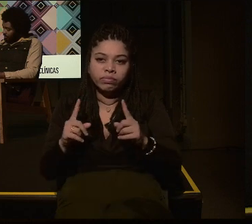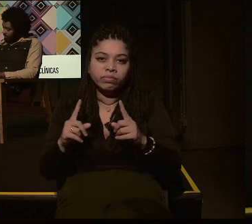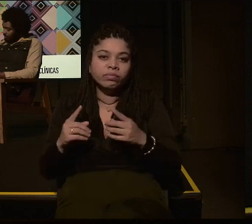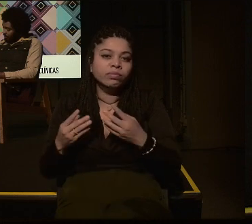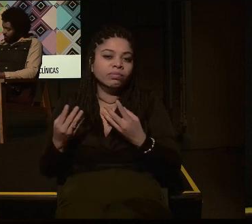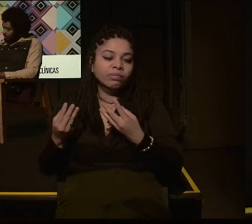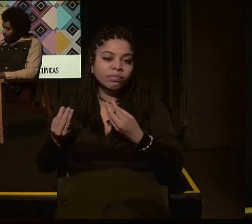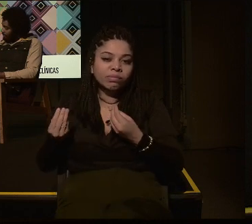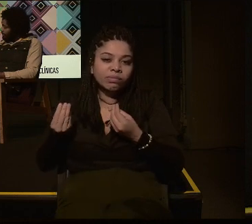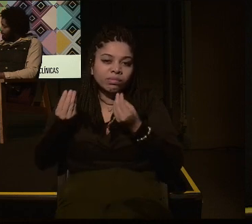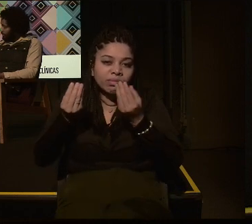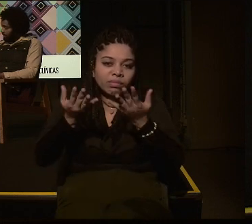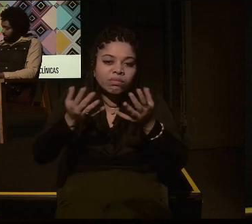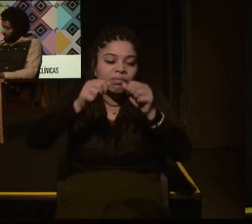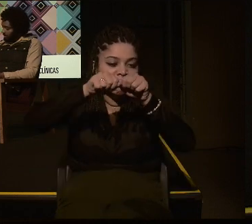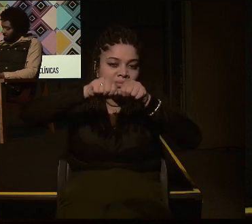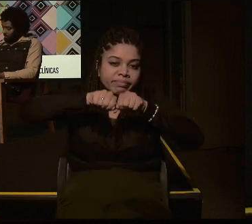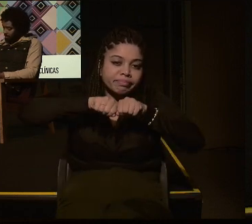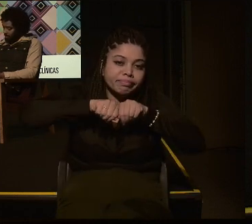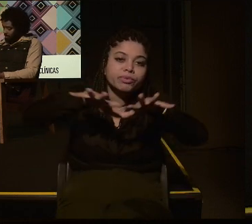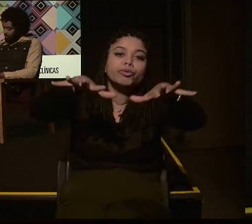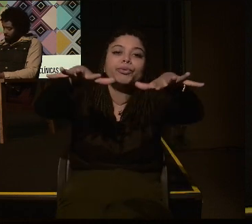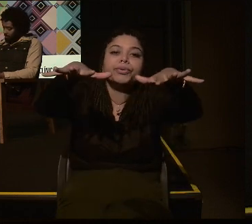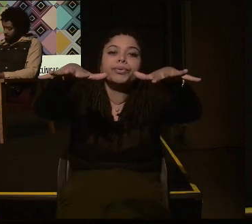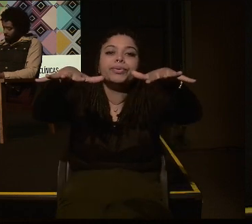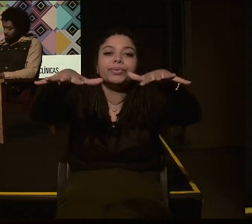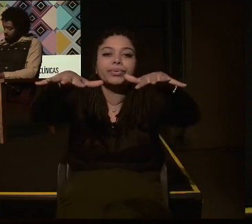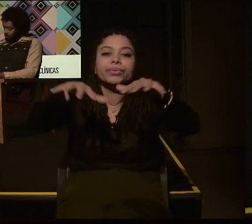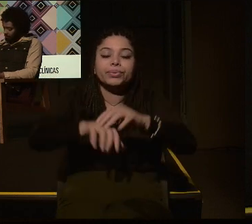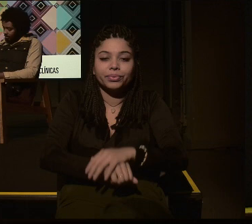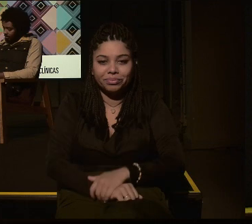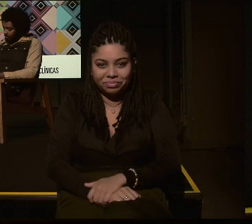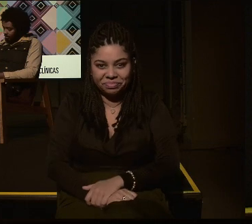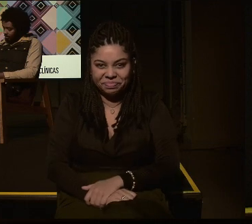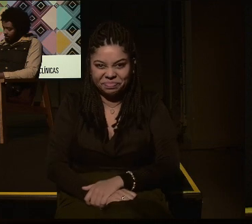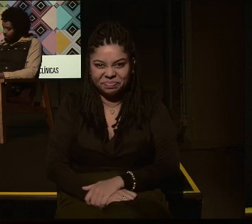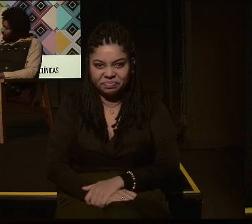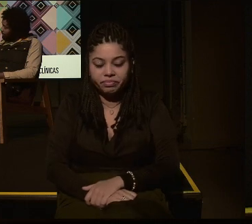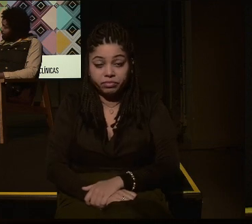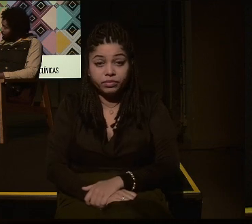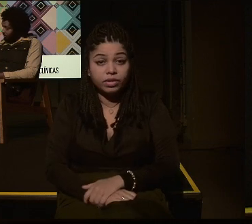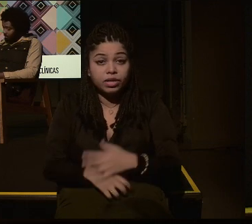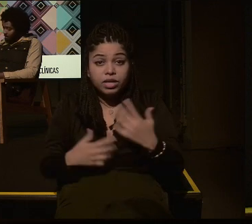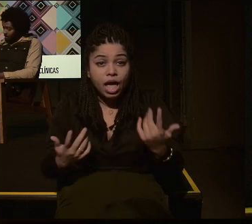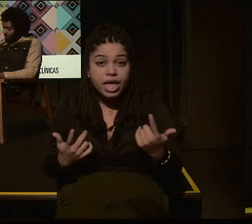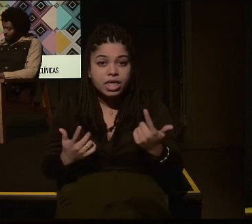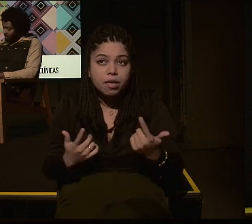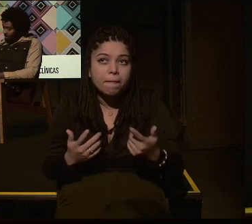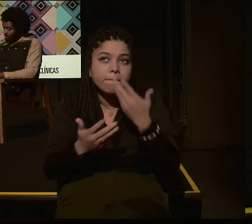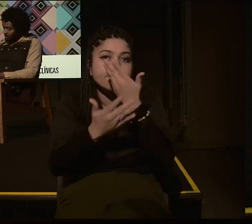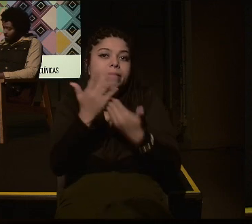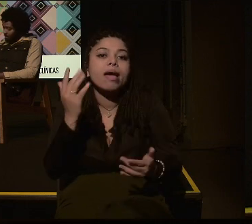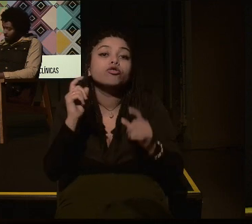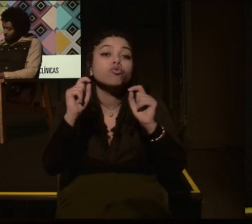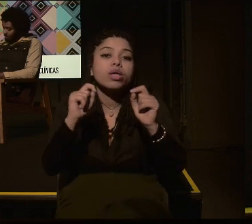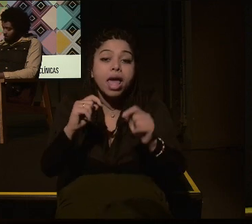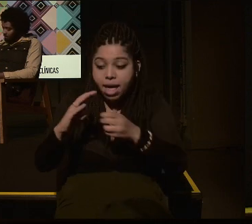universal, se universaliza aquilo. E aquilo perde a particularidade negra.